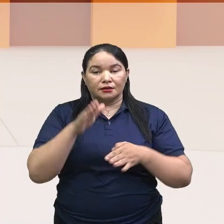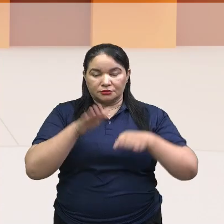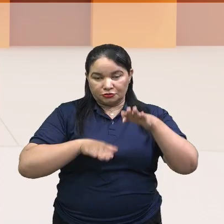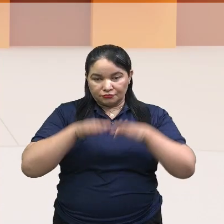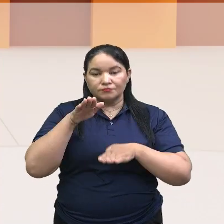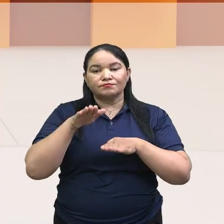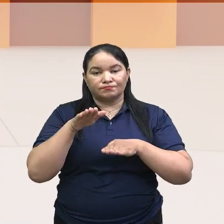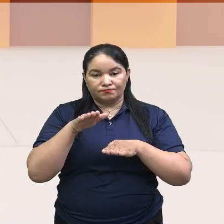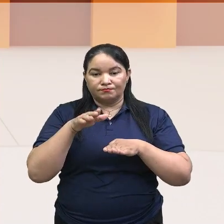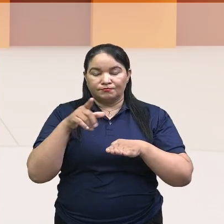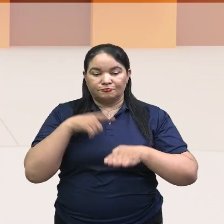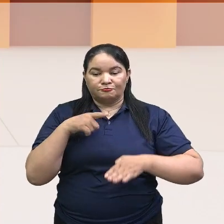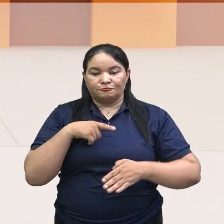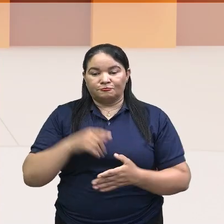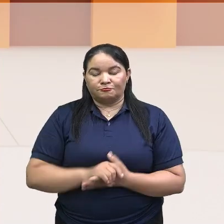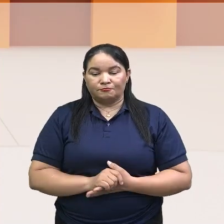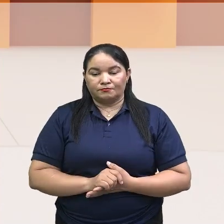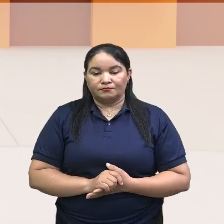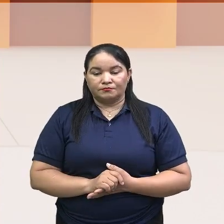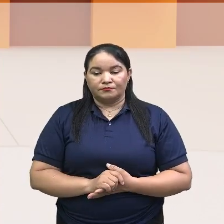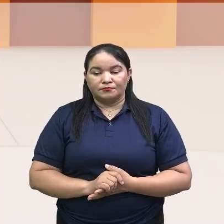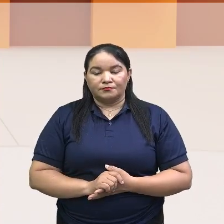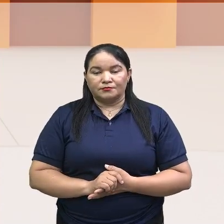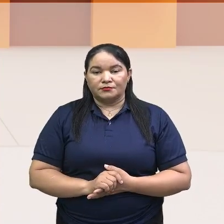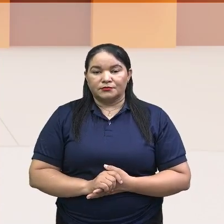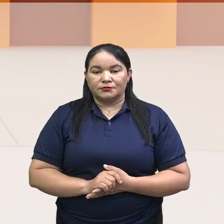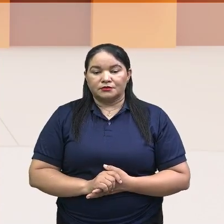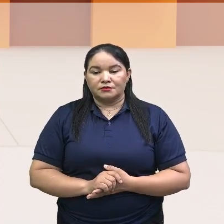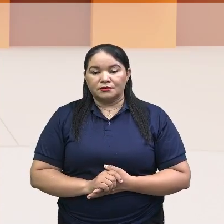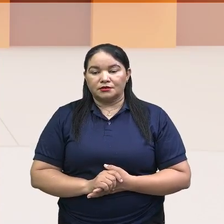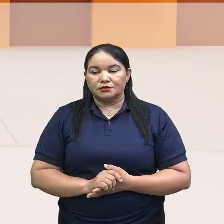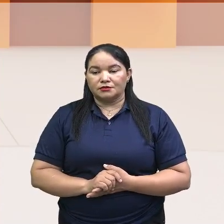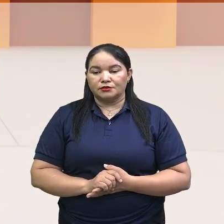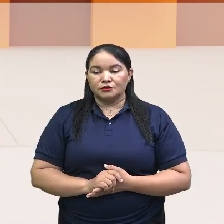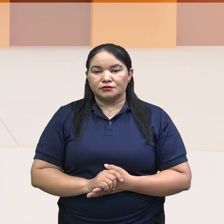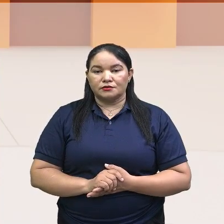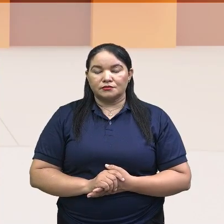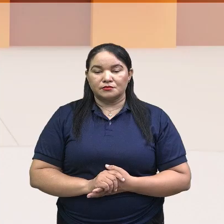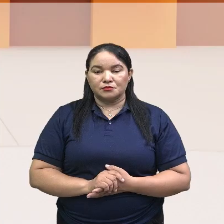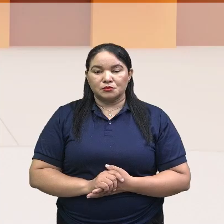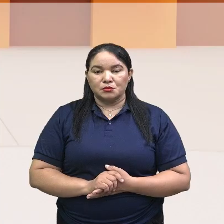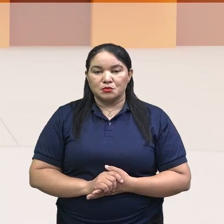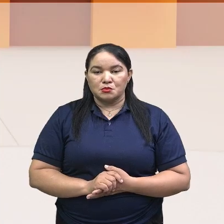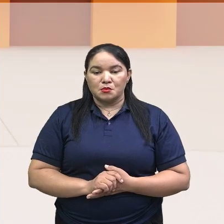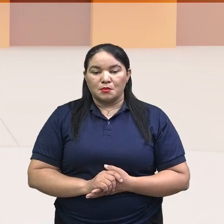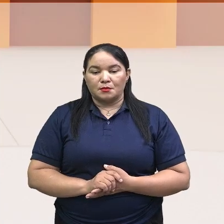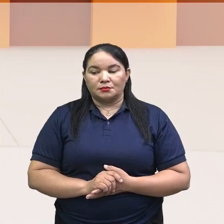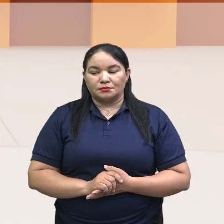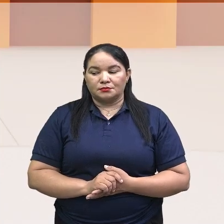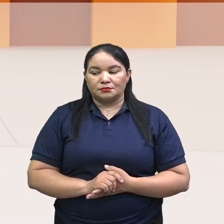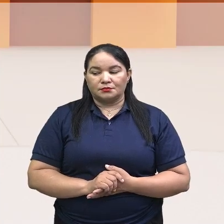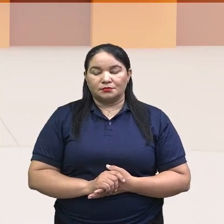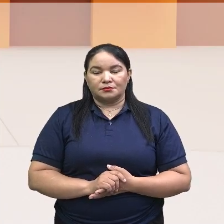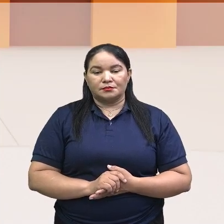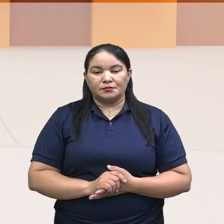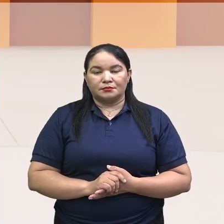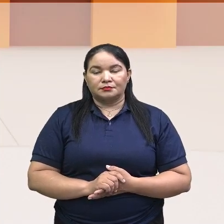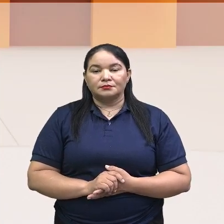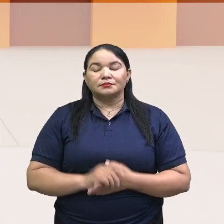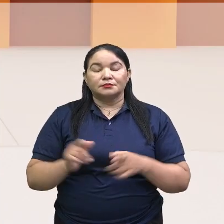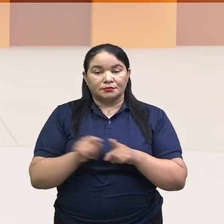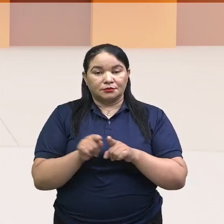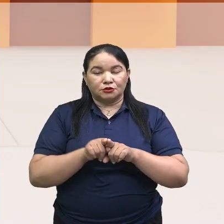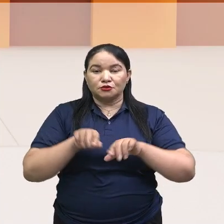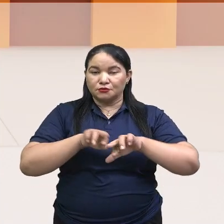né, aí a questão das etnias, né, das diferenças